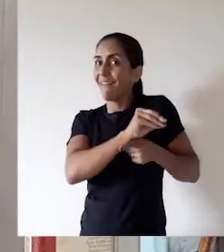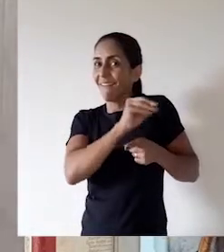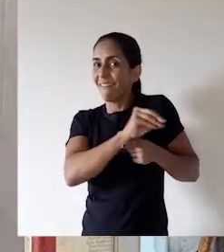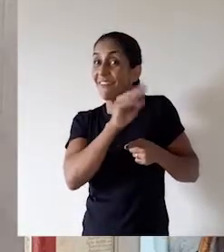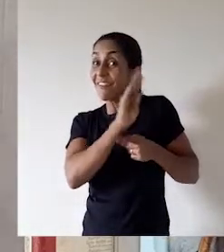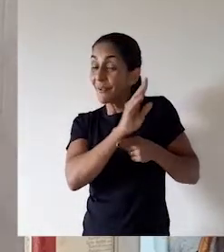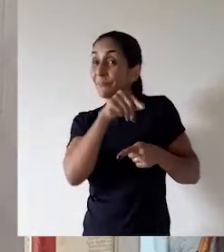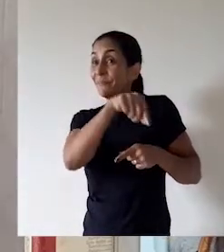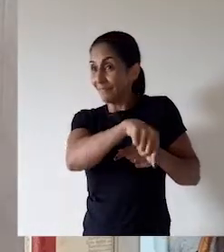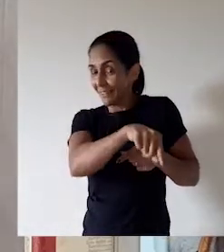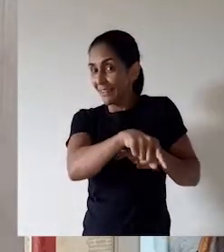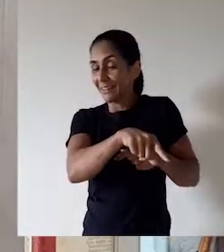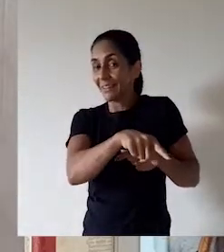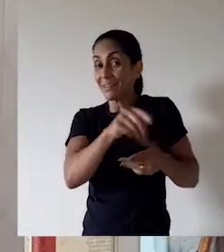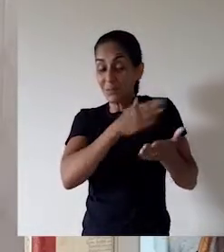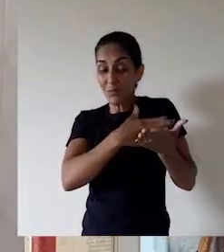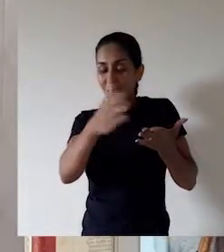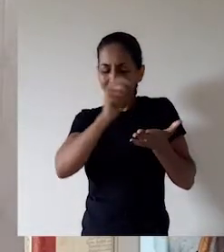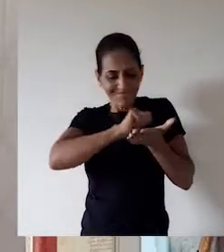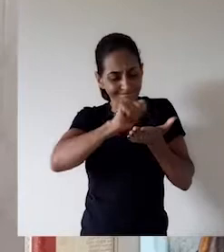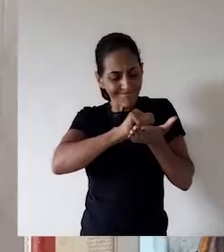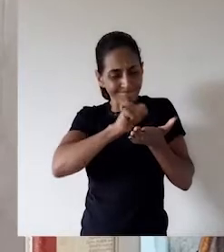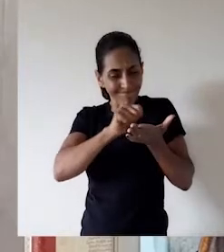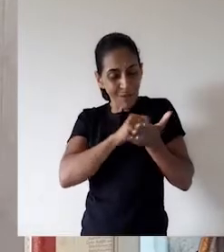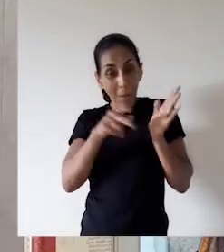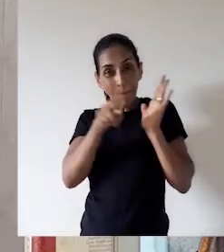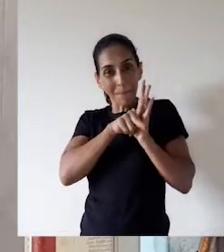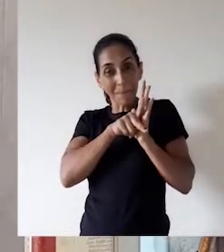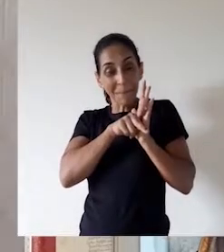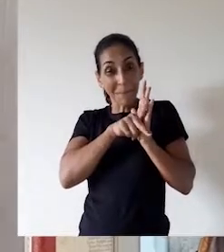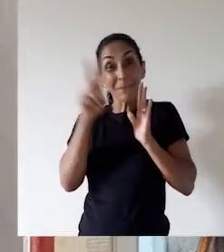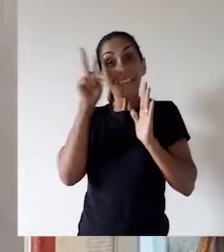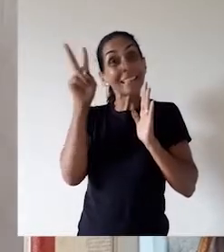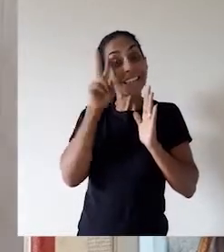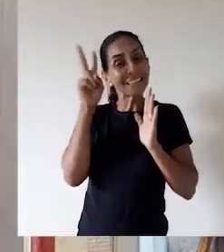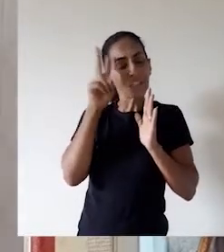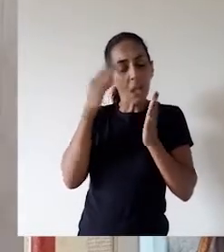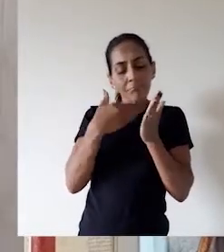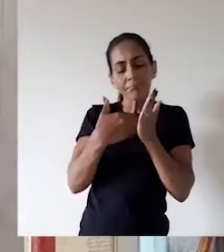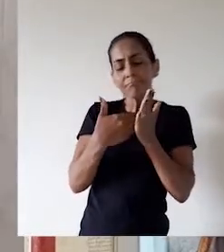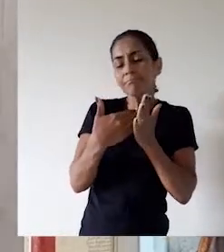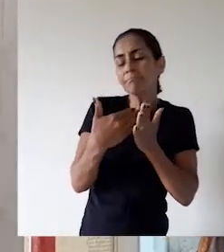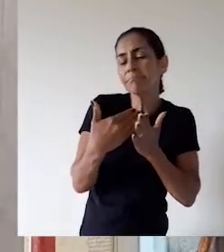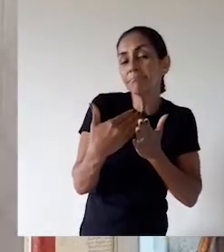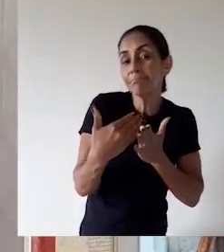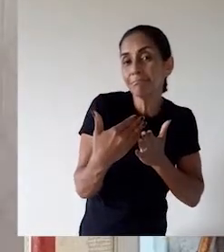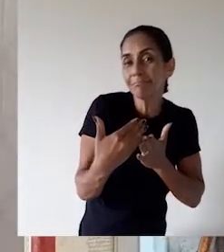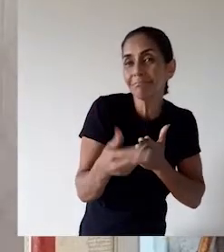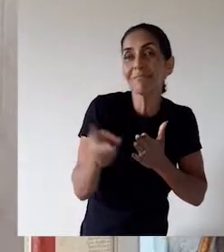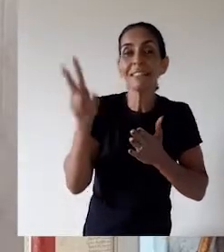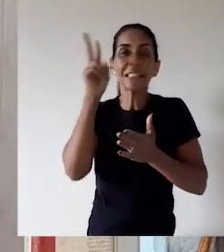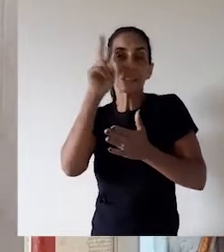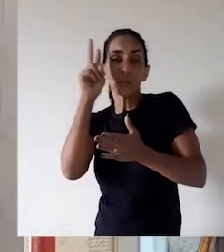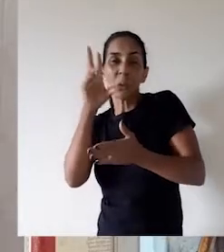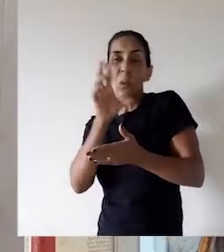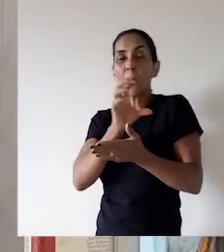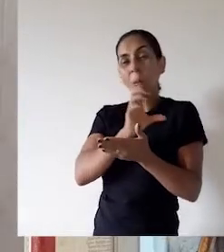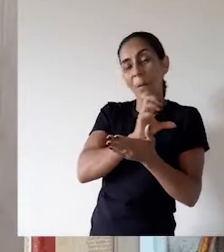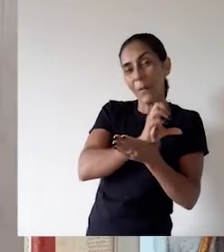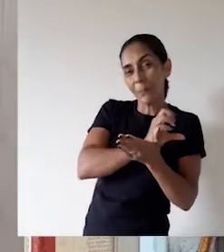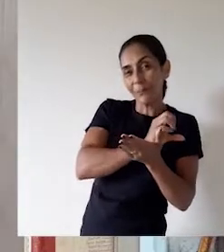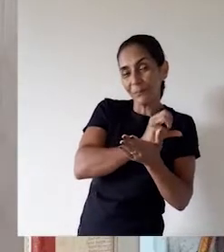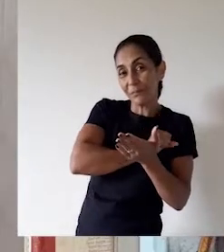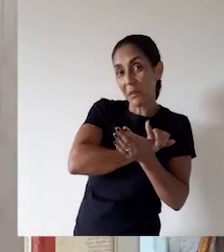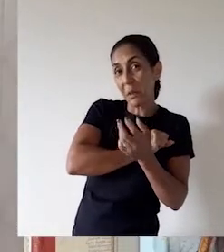essa cuidadora, as meninas finalmente começaram a escrever os seus próprios contos e romances. Inicialmente, elas publicaram contos e romances